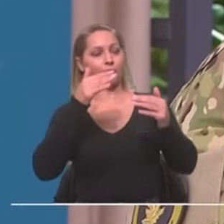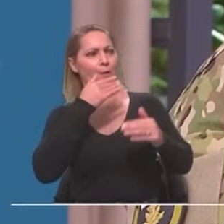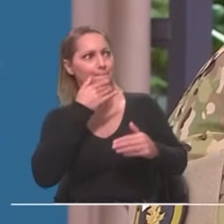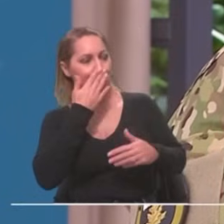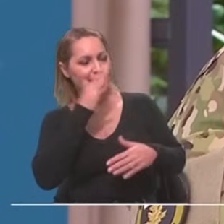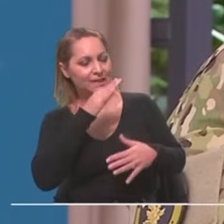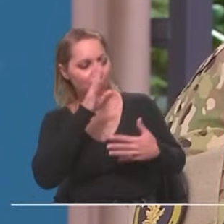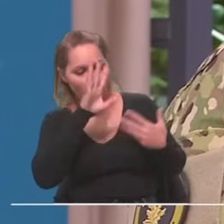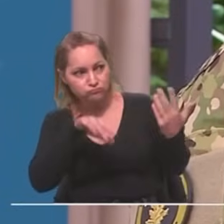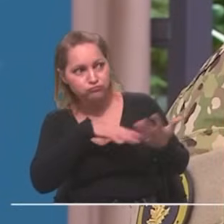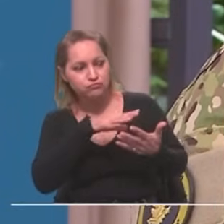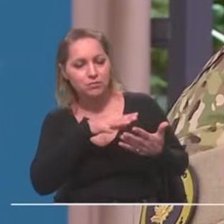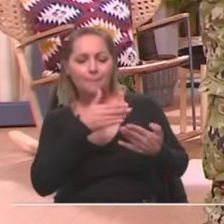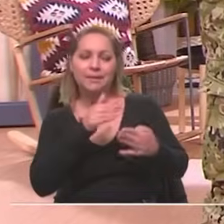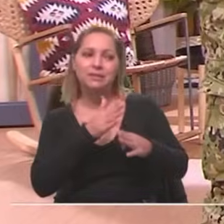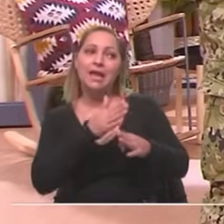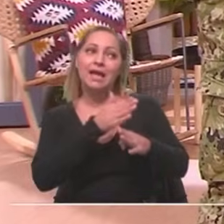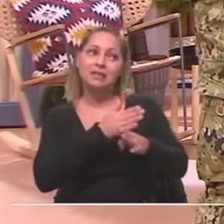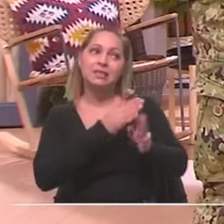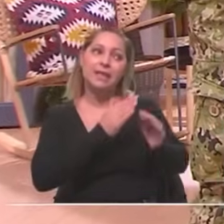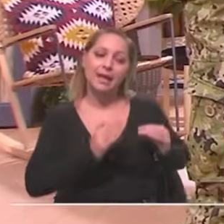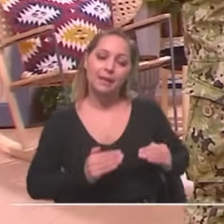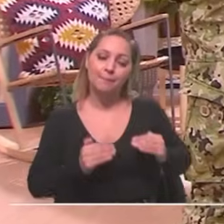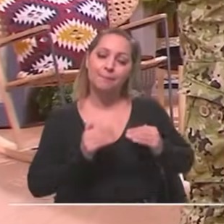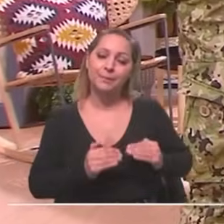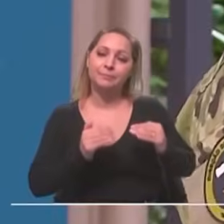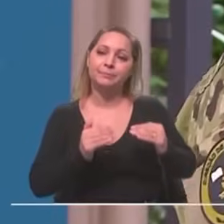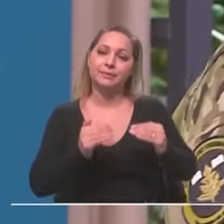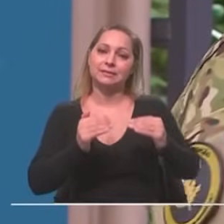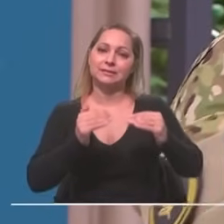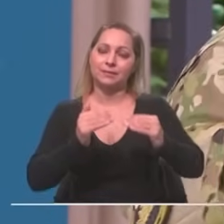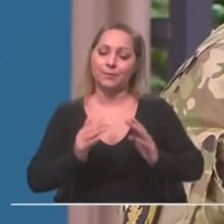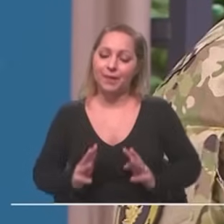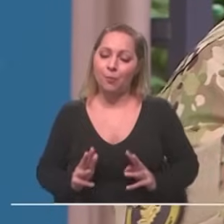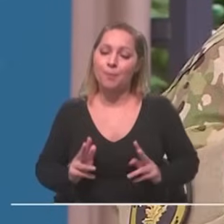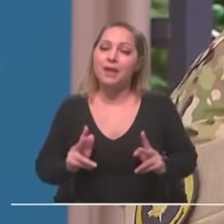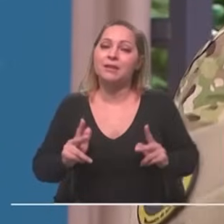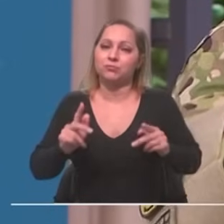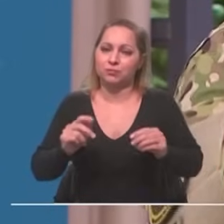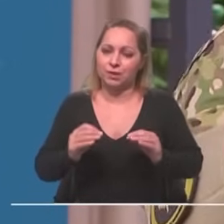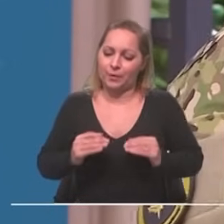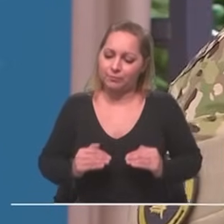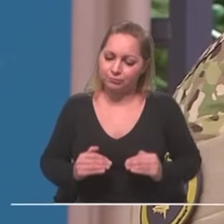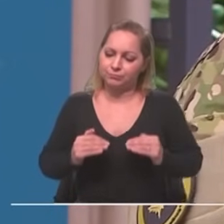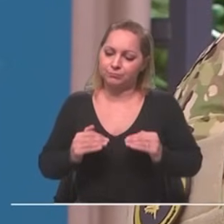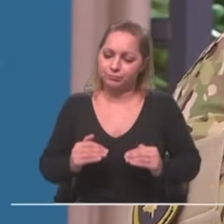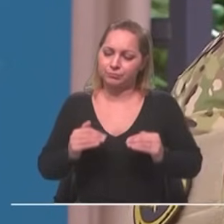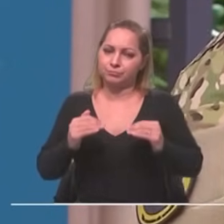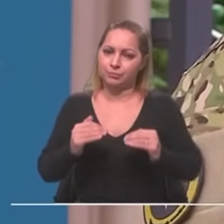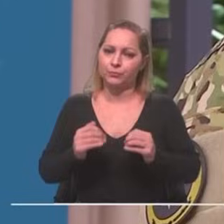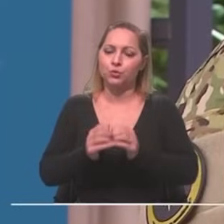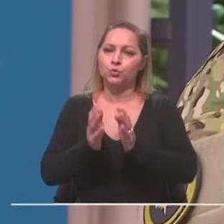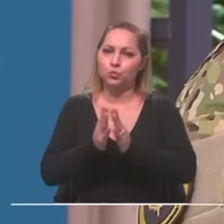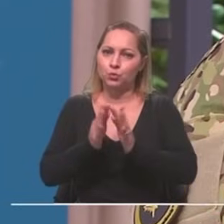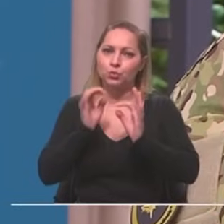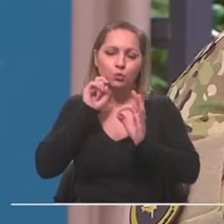complicado e duro, mas o que depende é a preparação. Claro. Nós e fazemos a consistência, fazemos tudo de uma forma muito